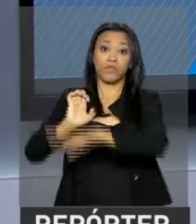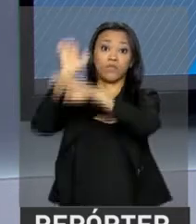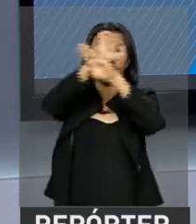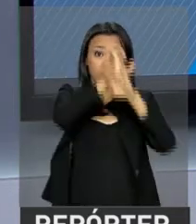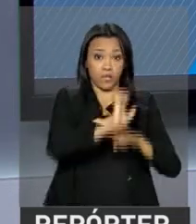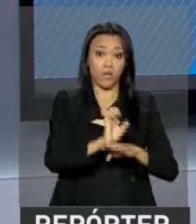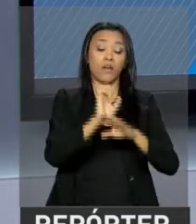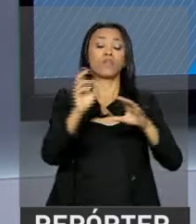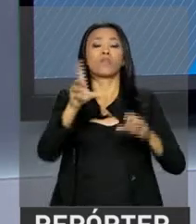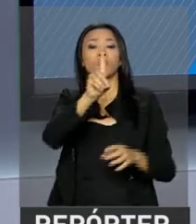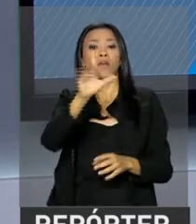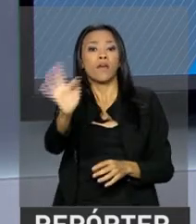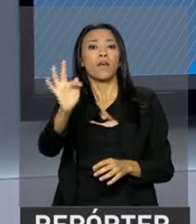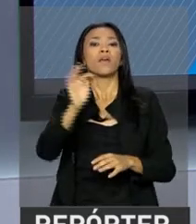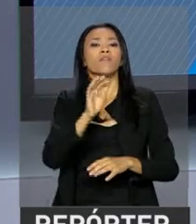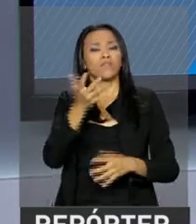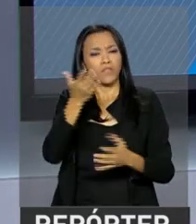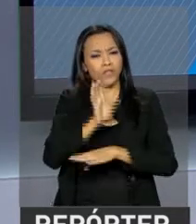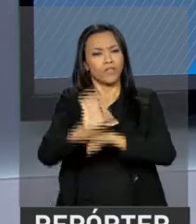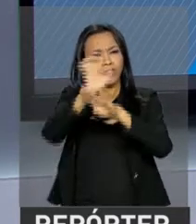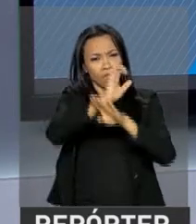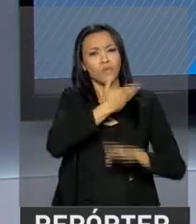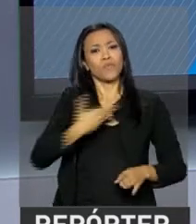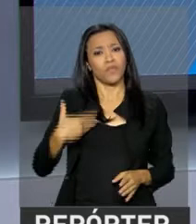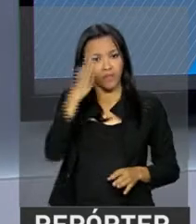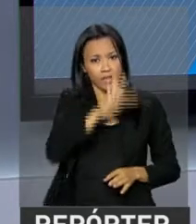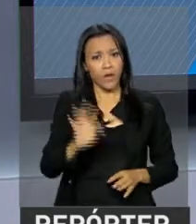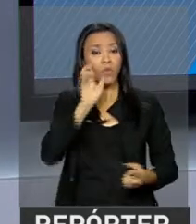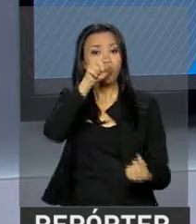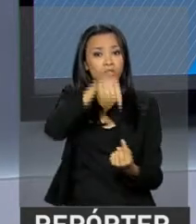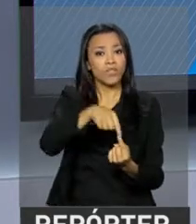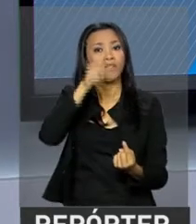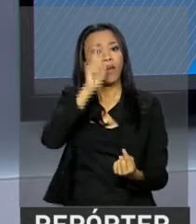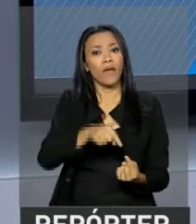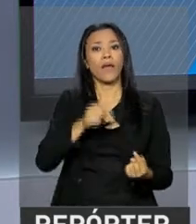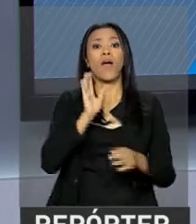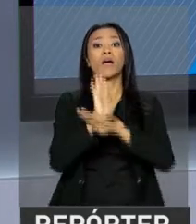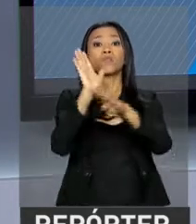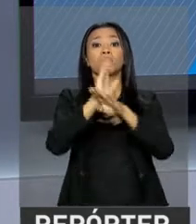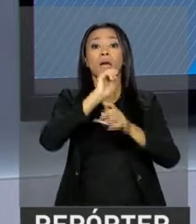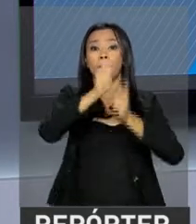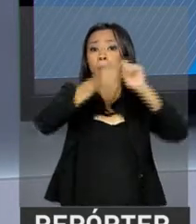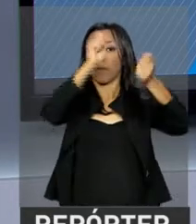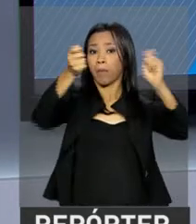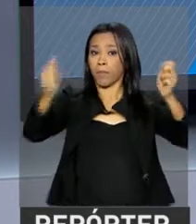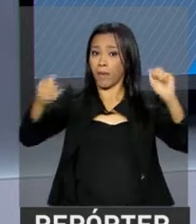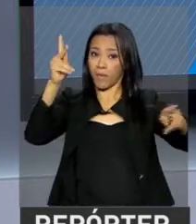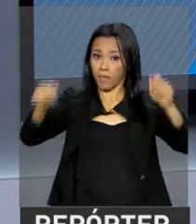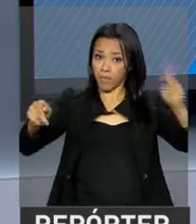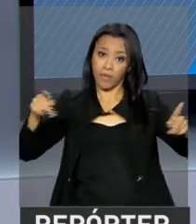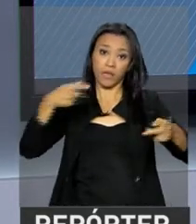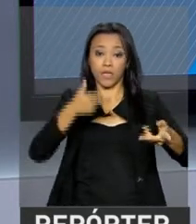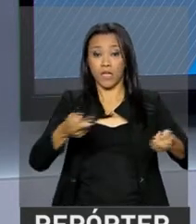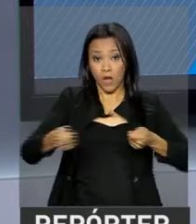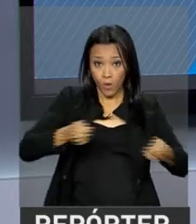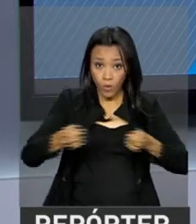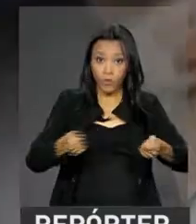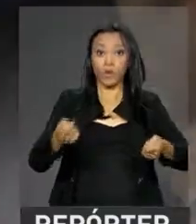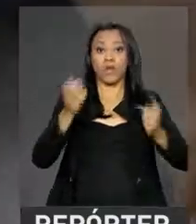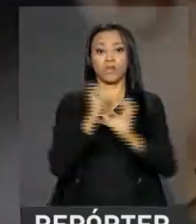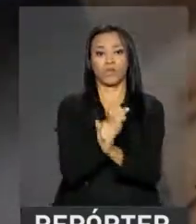união a ideia é ajudar os estados a pagar suas dívidas e equilibrar as contas públicas